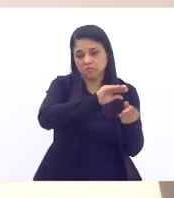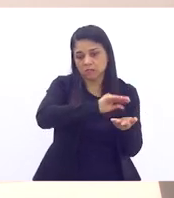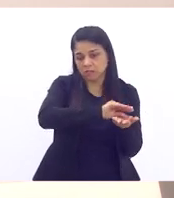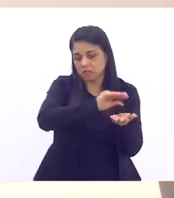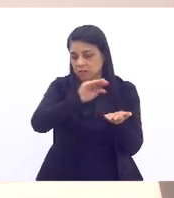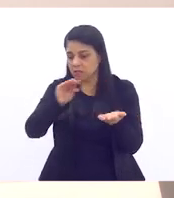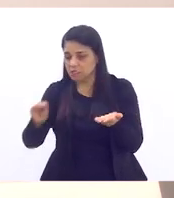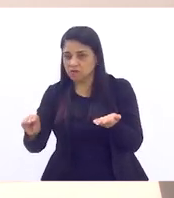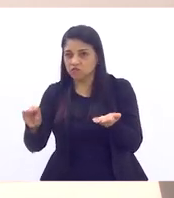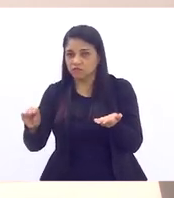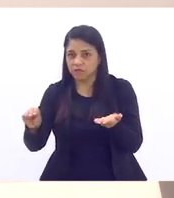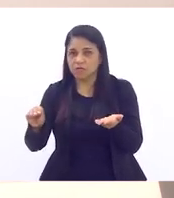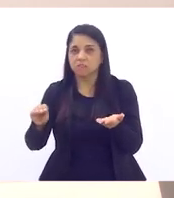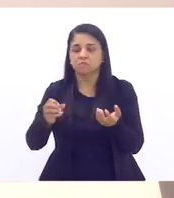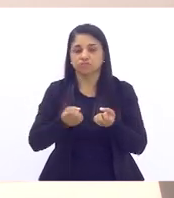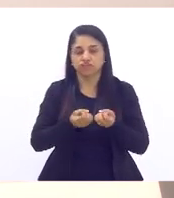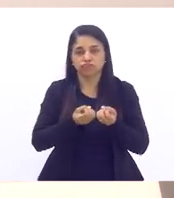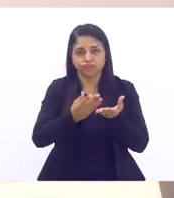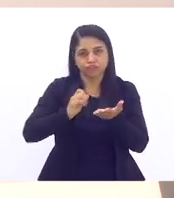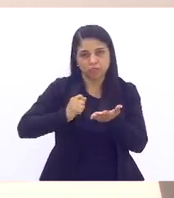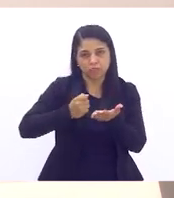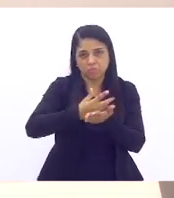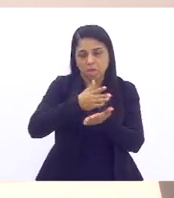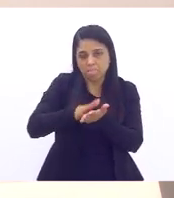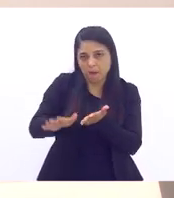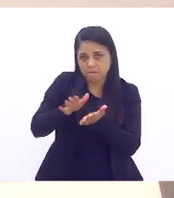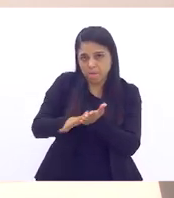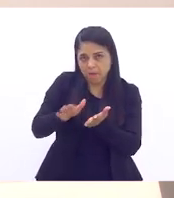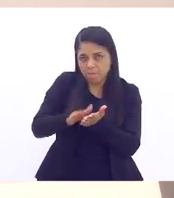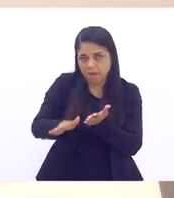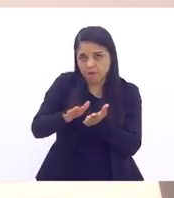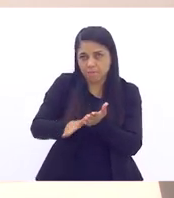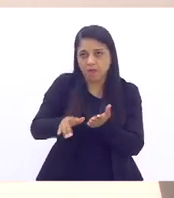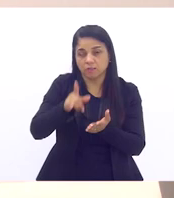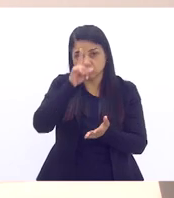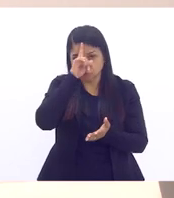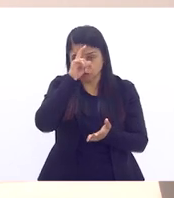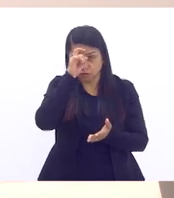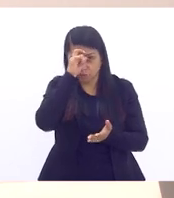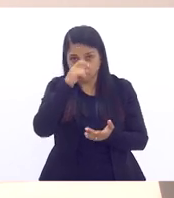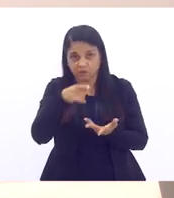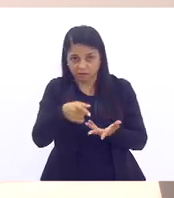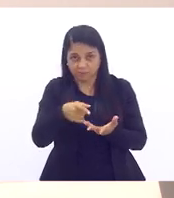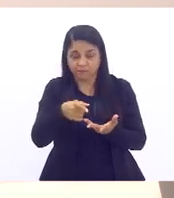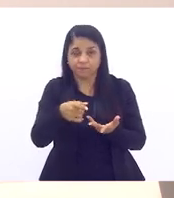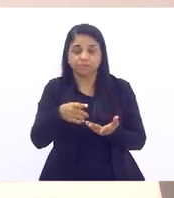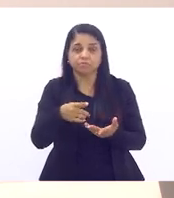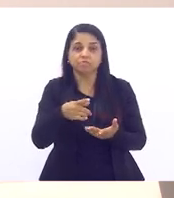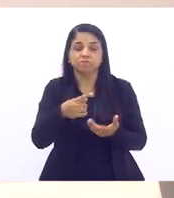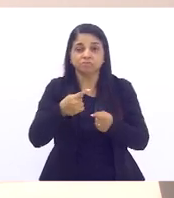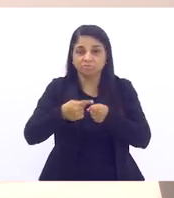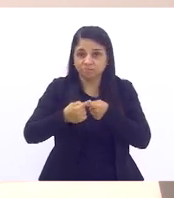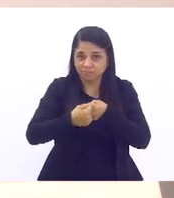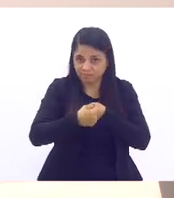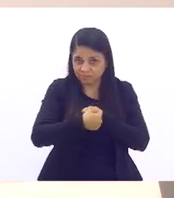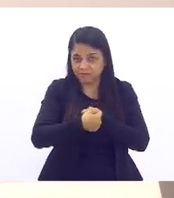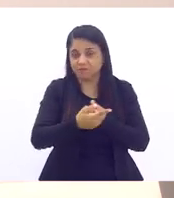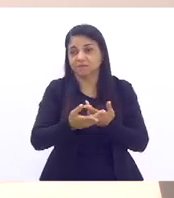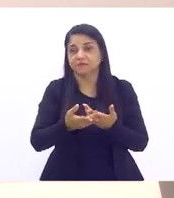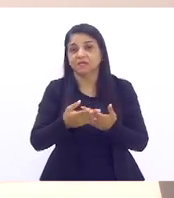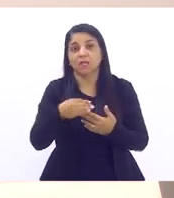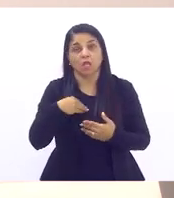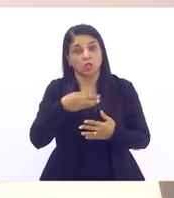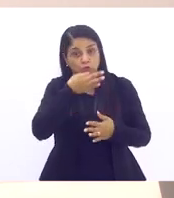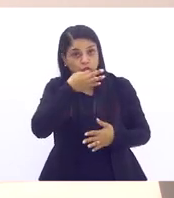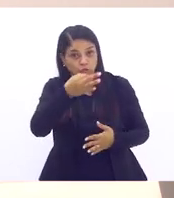para o custeio de oferta dos atendimentos em unidades de saúde municipais eu sugeriria que talvez é